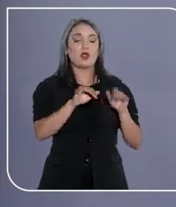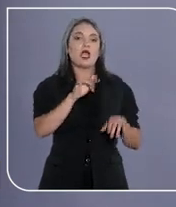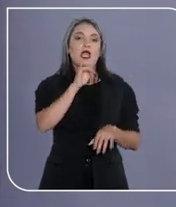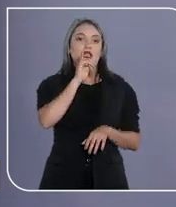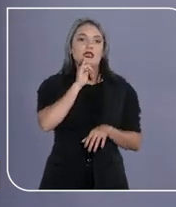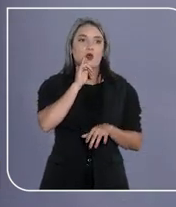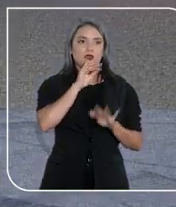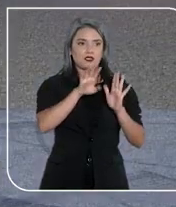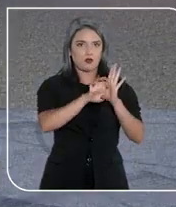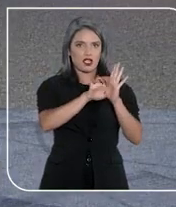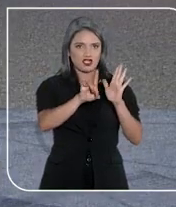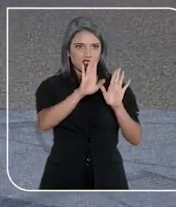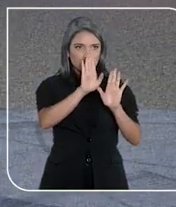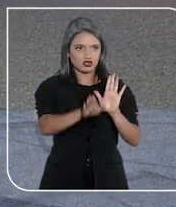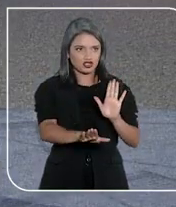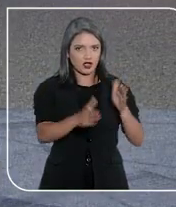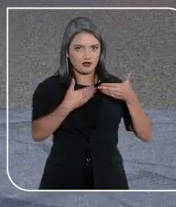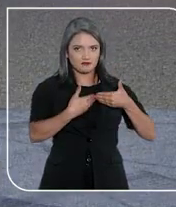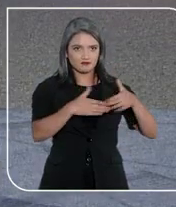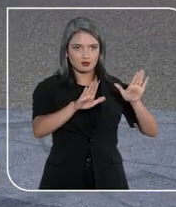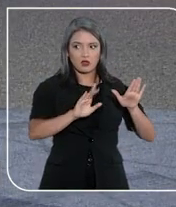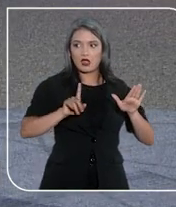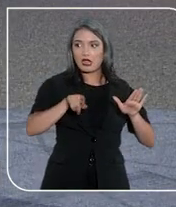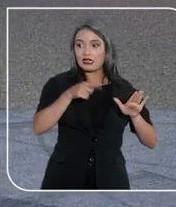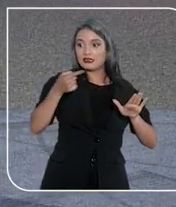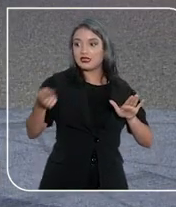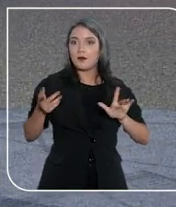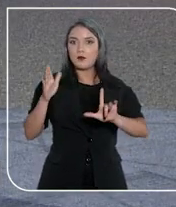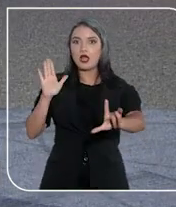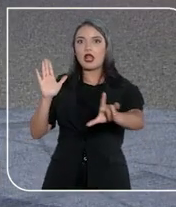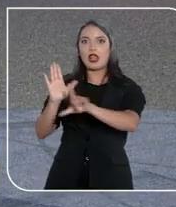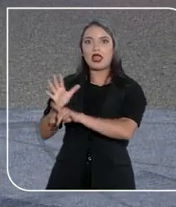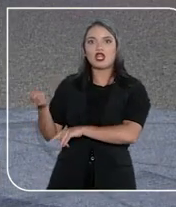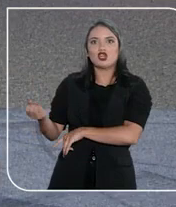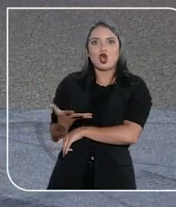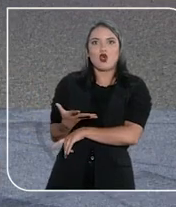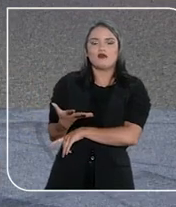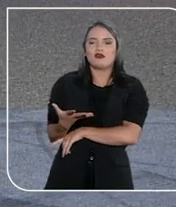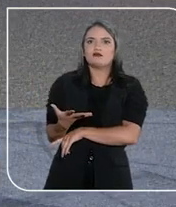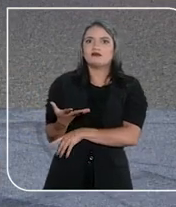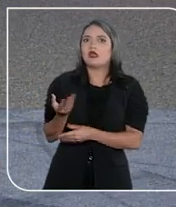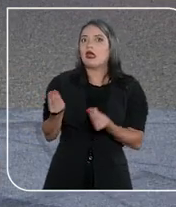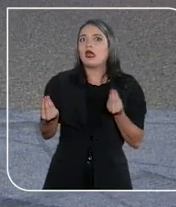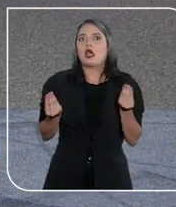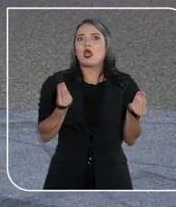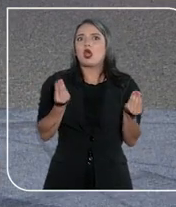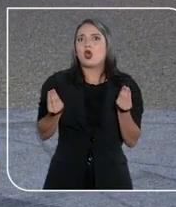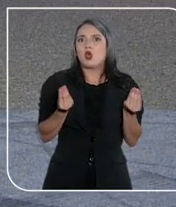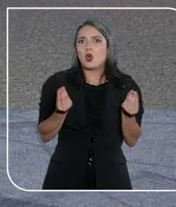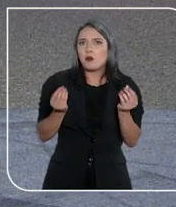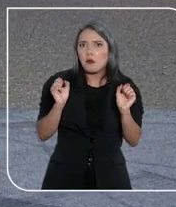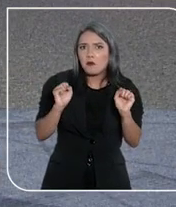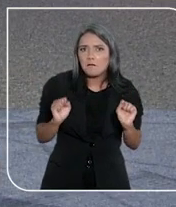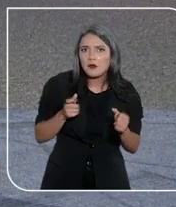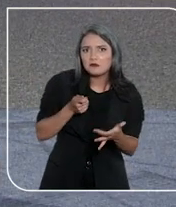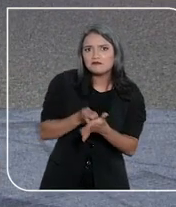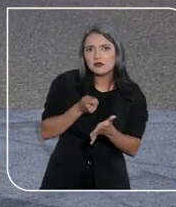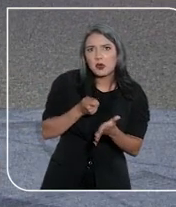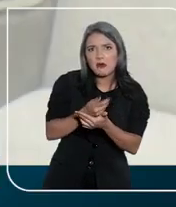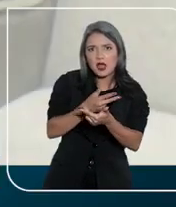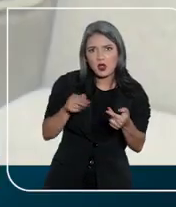publicação do edital, é possível que haja essa cobrança para os candidatos de questões relacionadas a essa legislação que